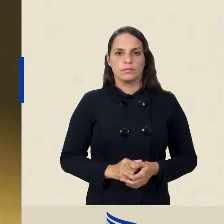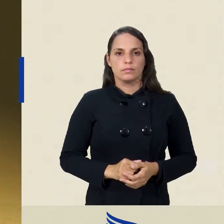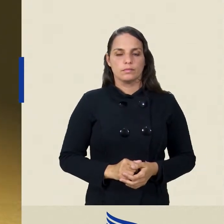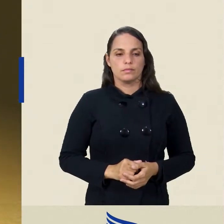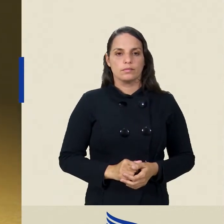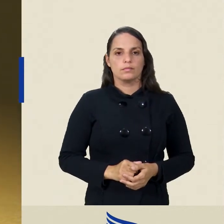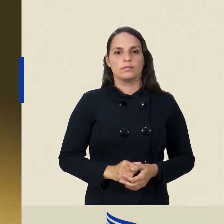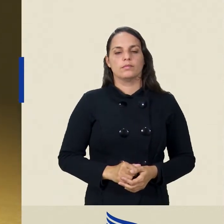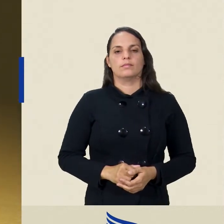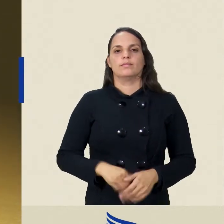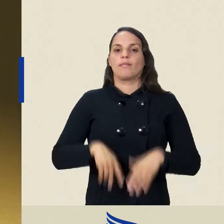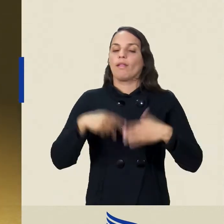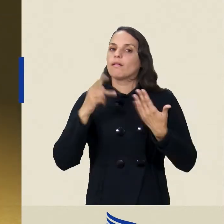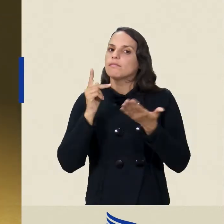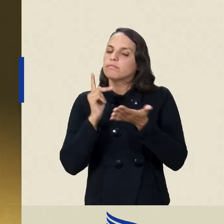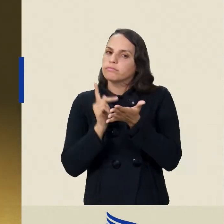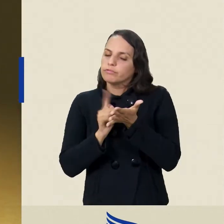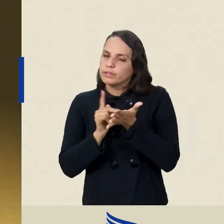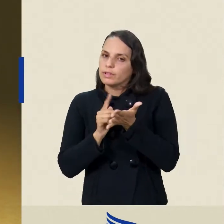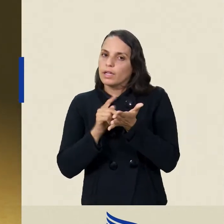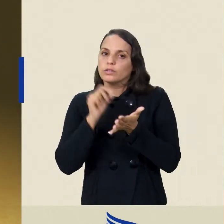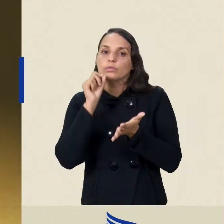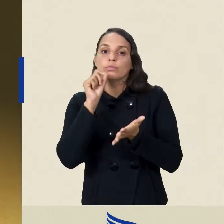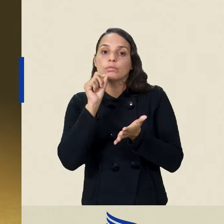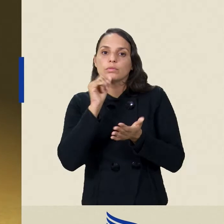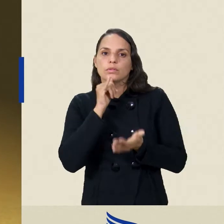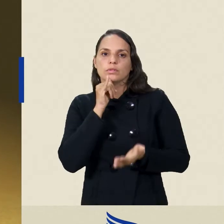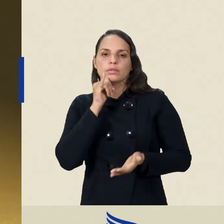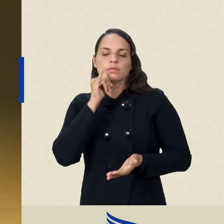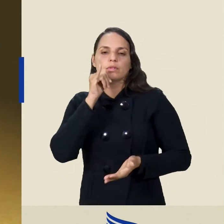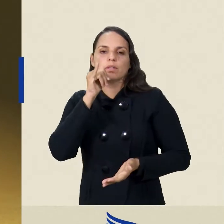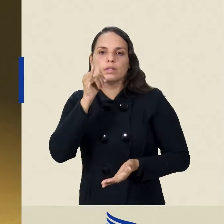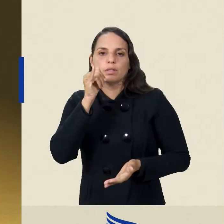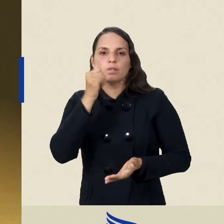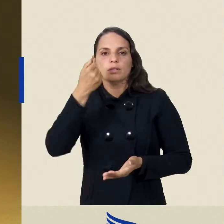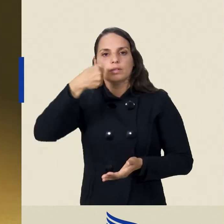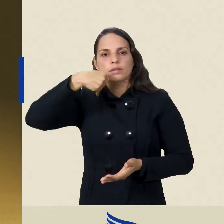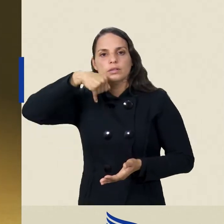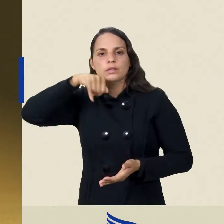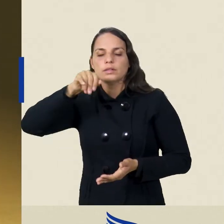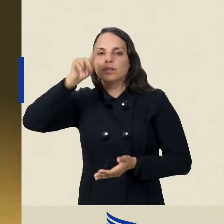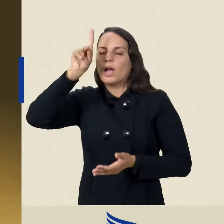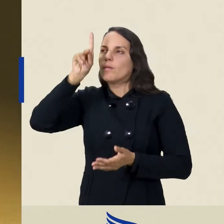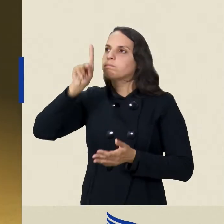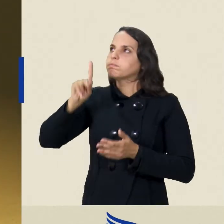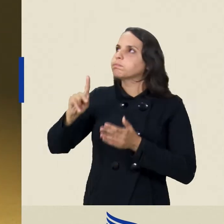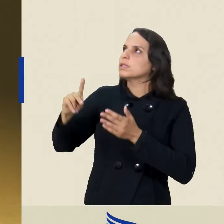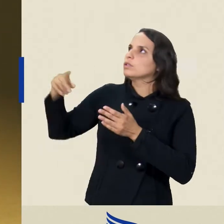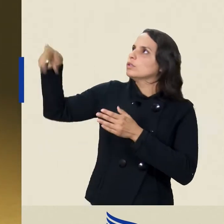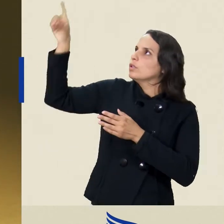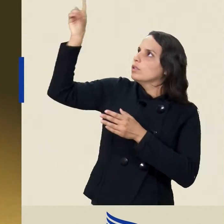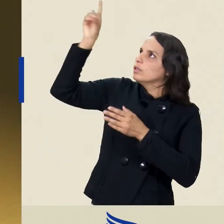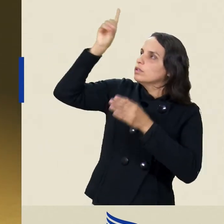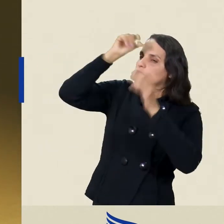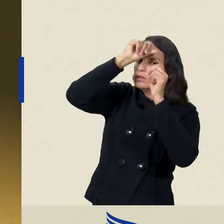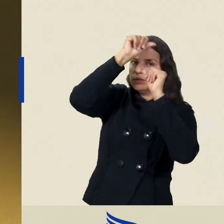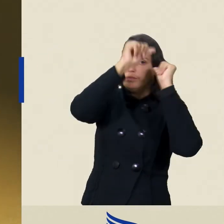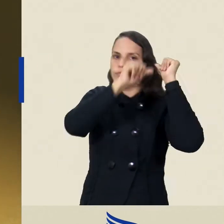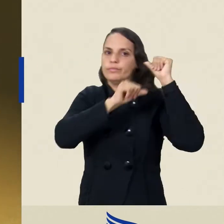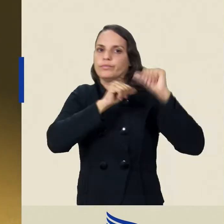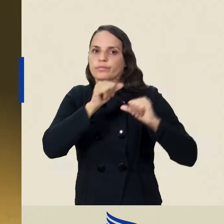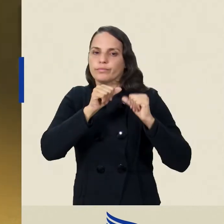em verdade te digo, se alguém não nasce do alto, não pode ver o reino de